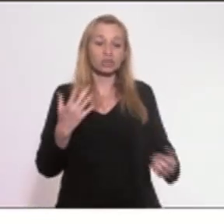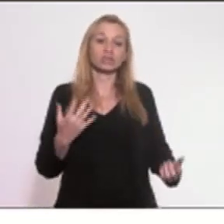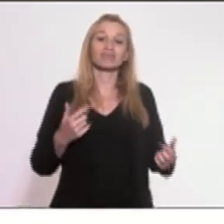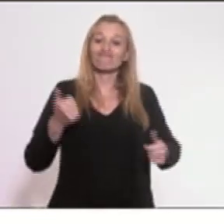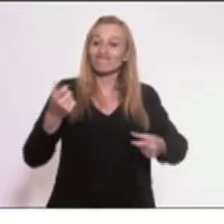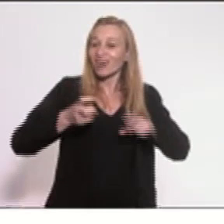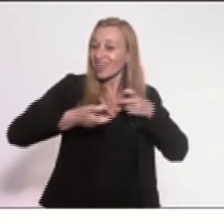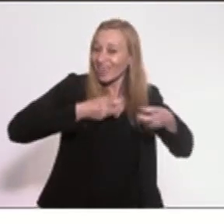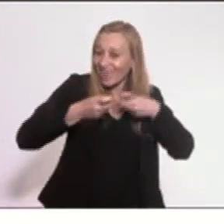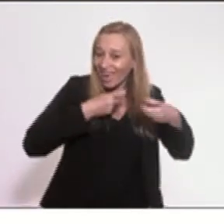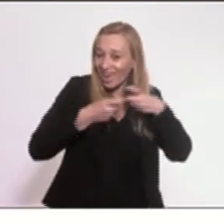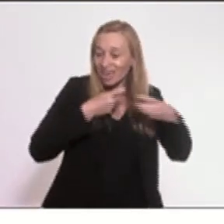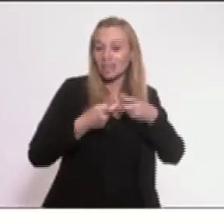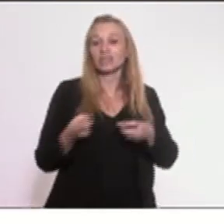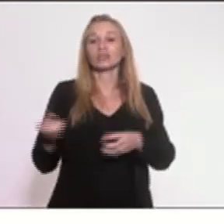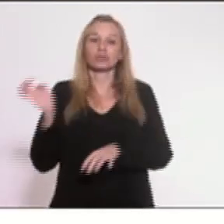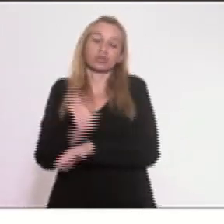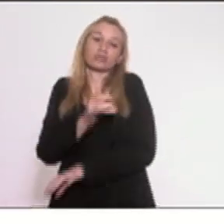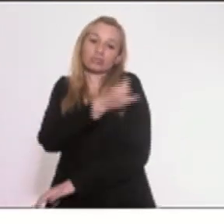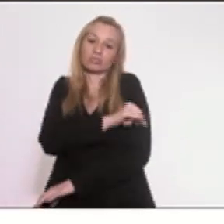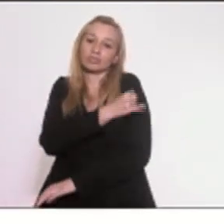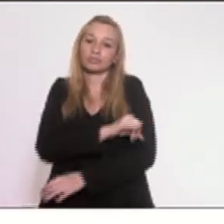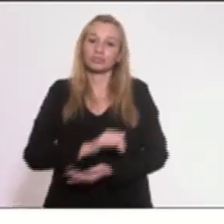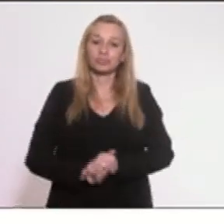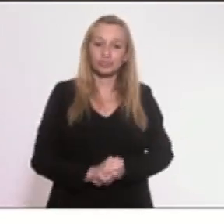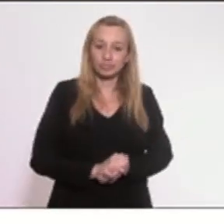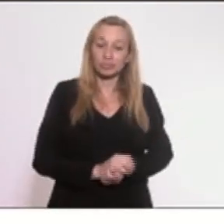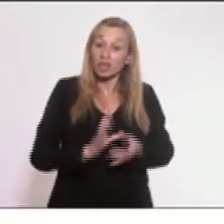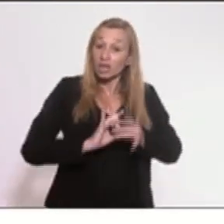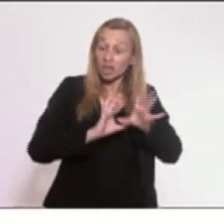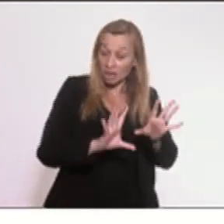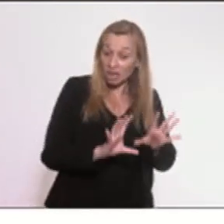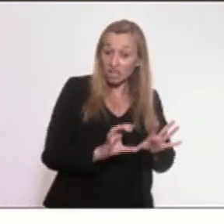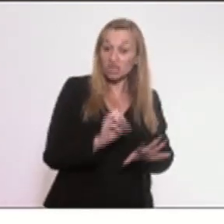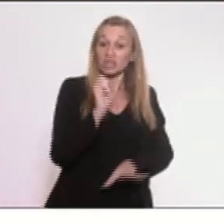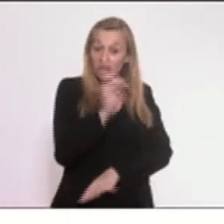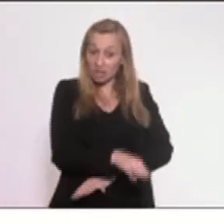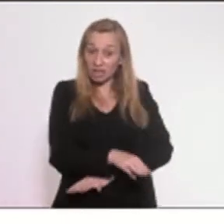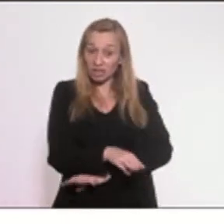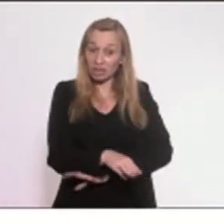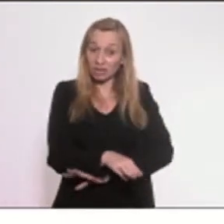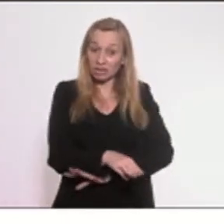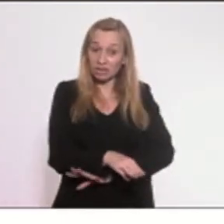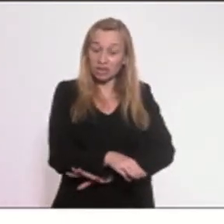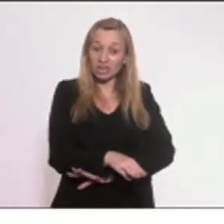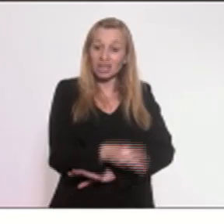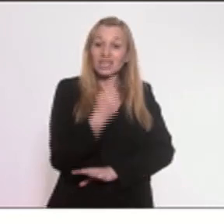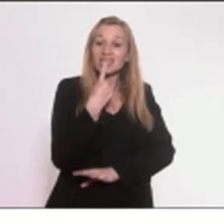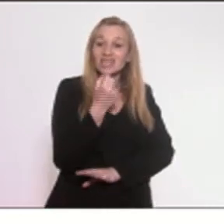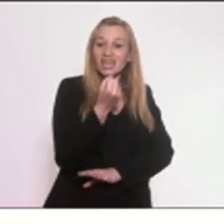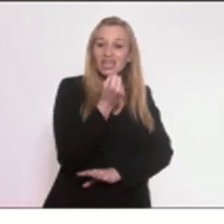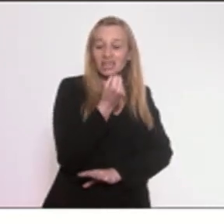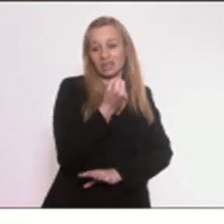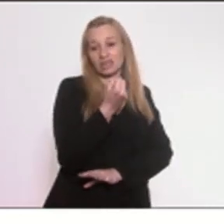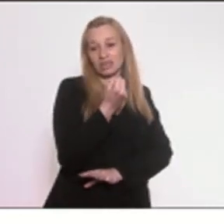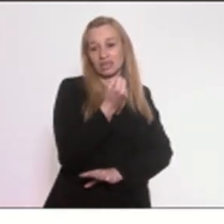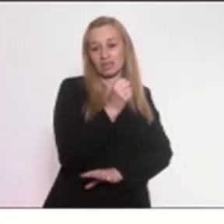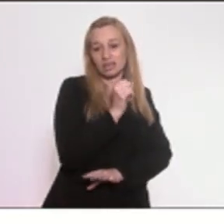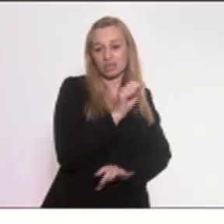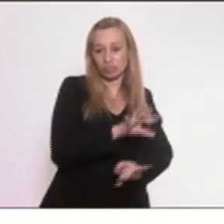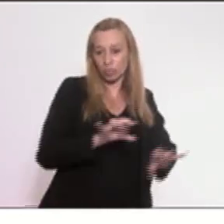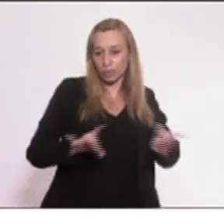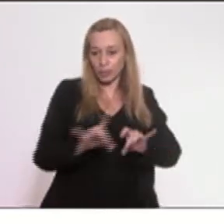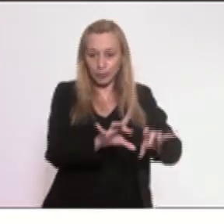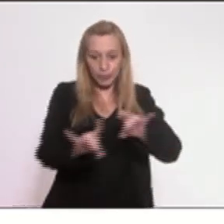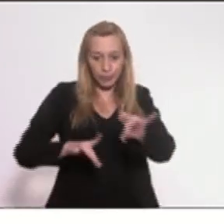da guerra no estado do Rio de Janeiro, e que deixa, sim, um rastro de sangue, mas não é só